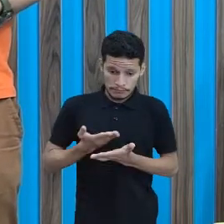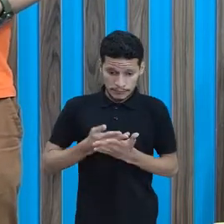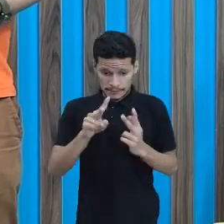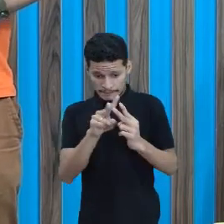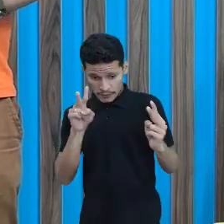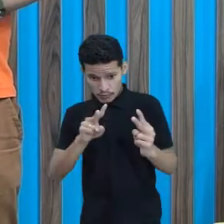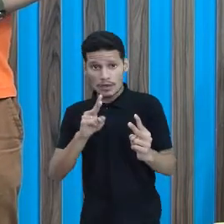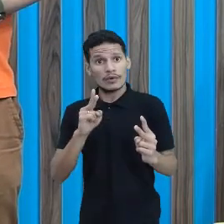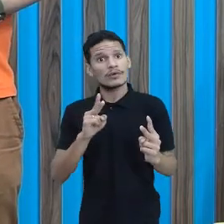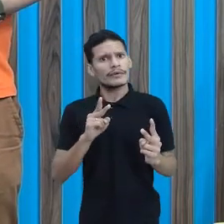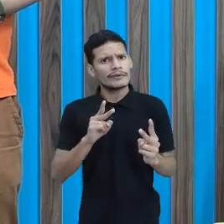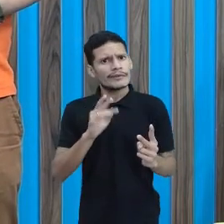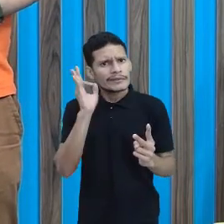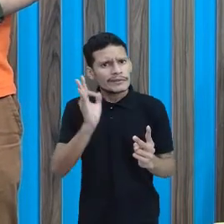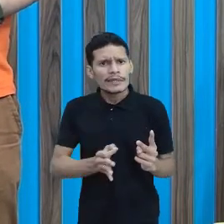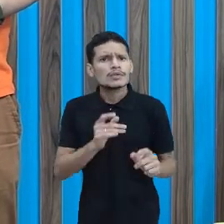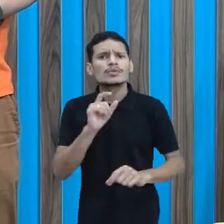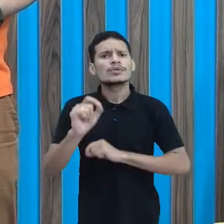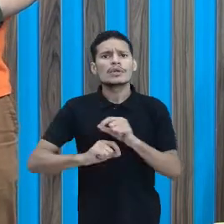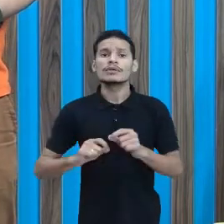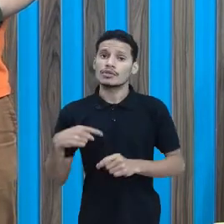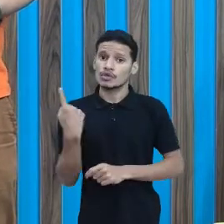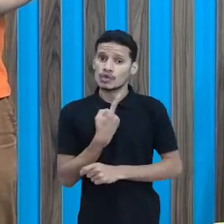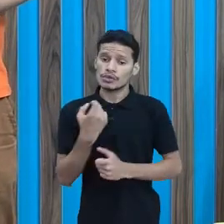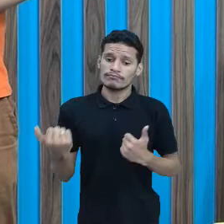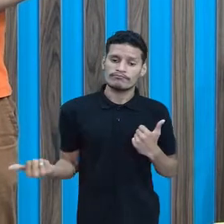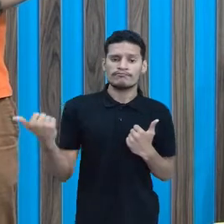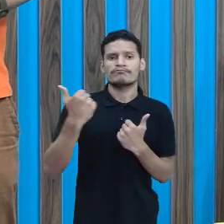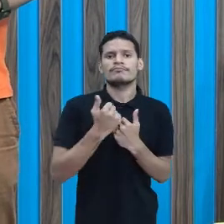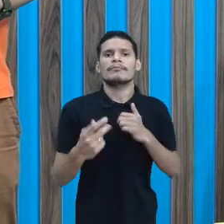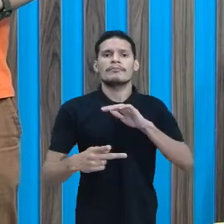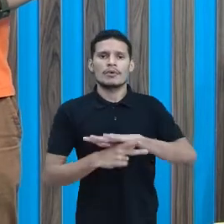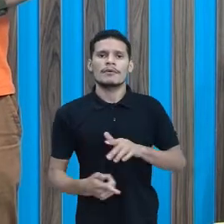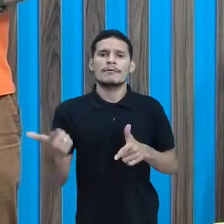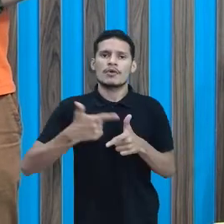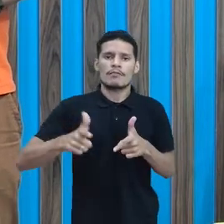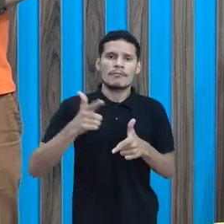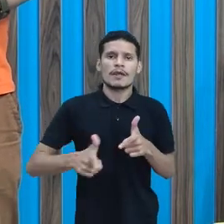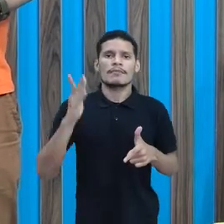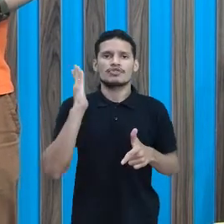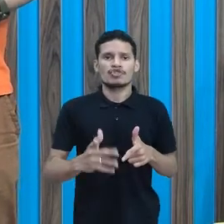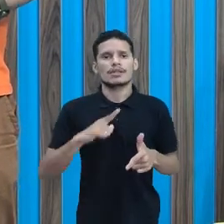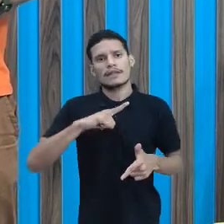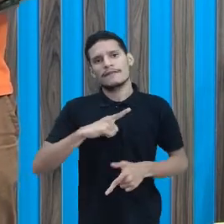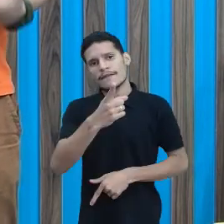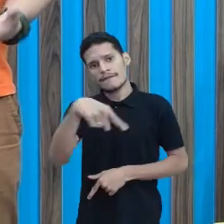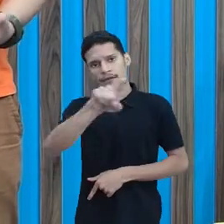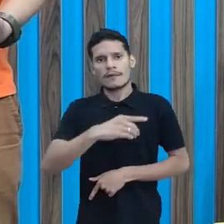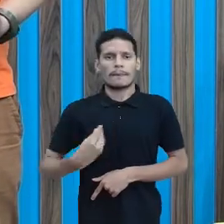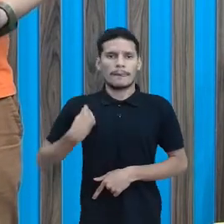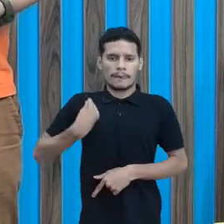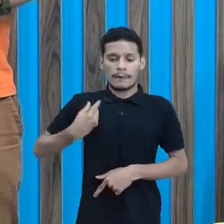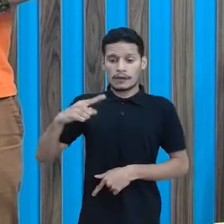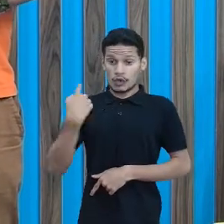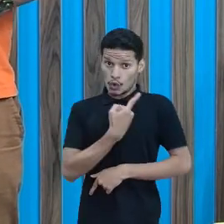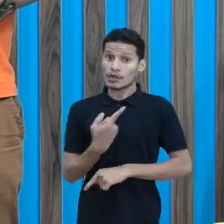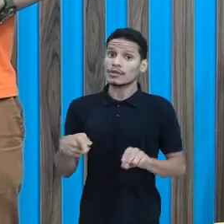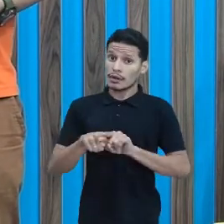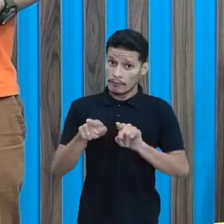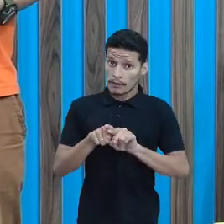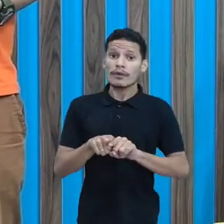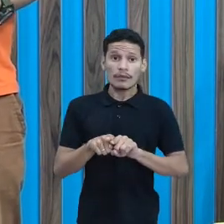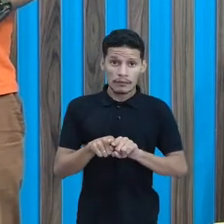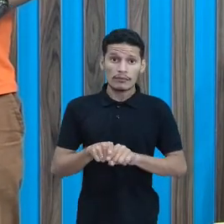Digitais, exatamente para compensar esse prejuízo que entrou para vocês aí, para todos nós, né, com